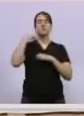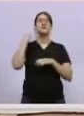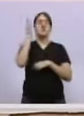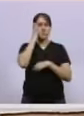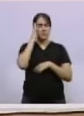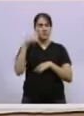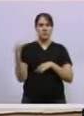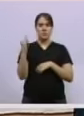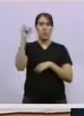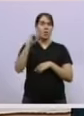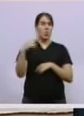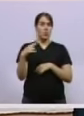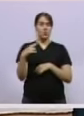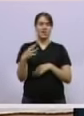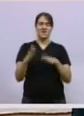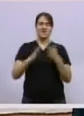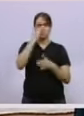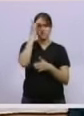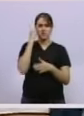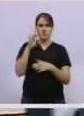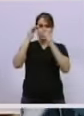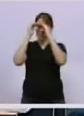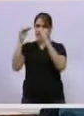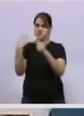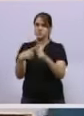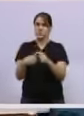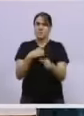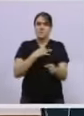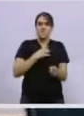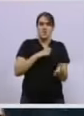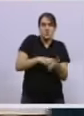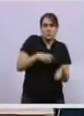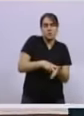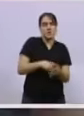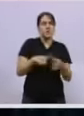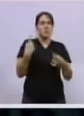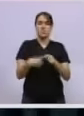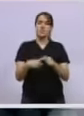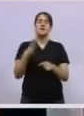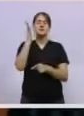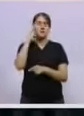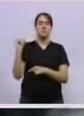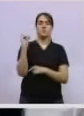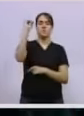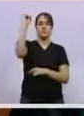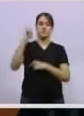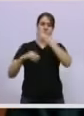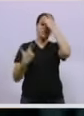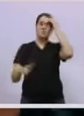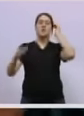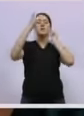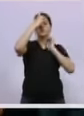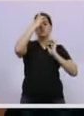temos medo de punição. Nós não temos que temer a punição. O Deus que nós anunciamos, o Evangelho que nós